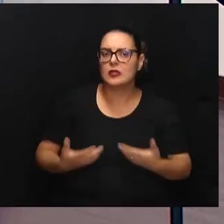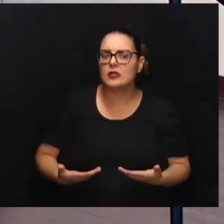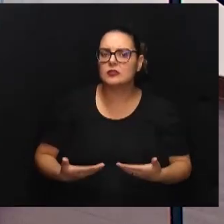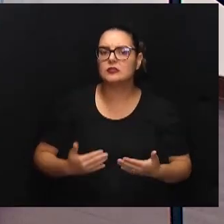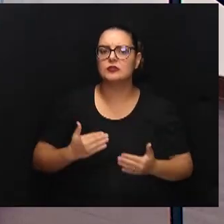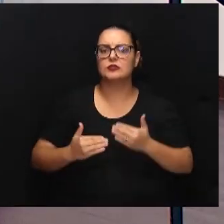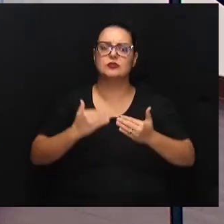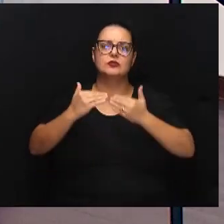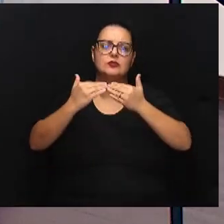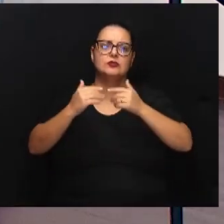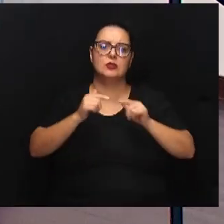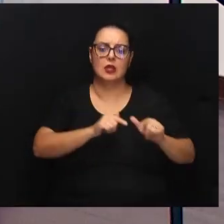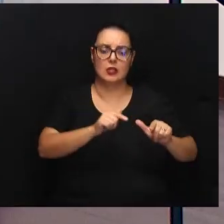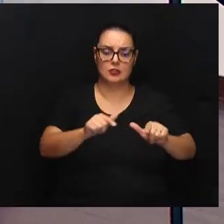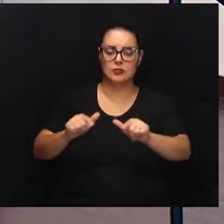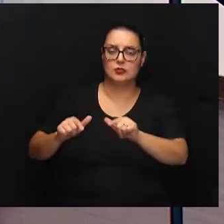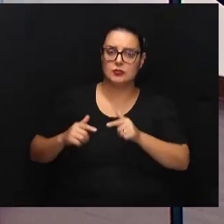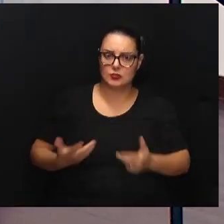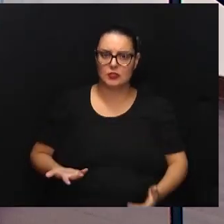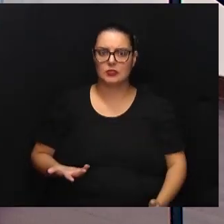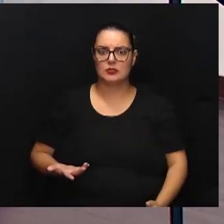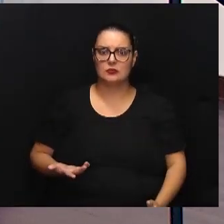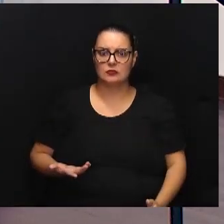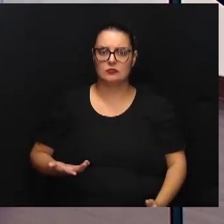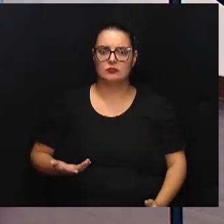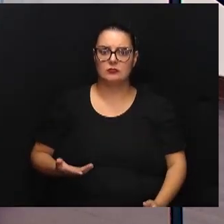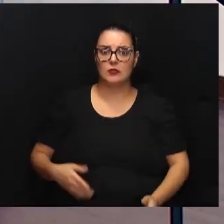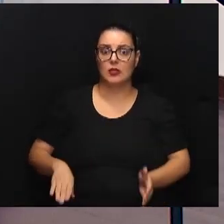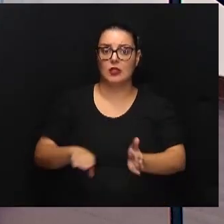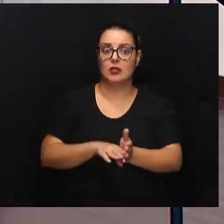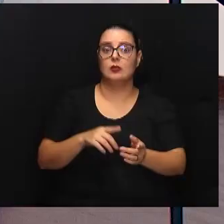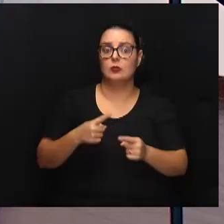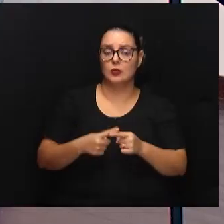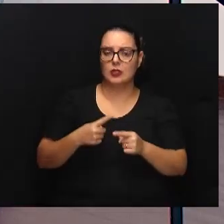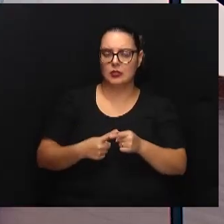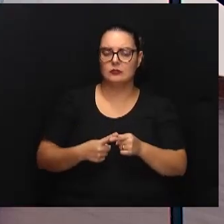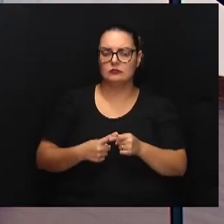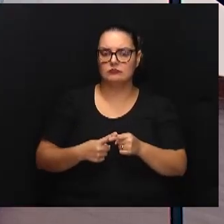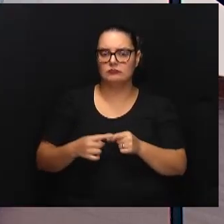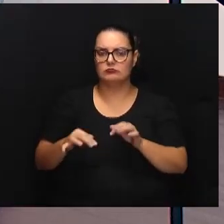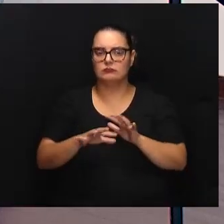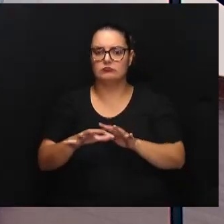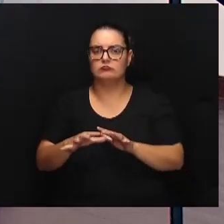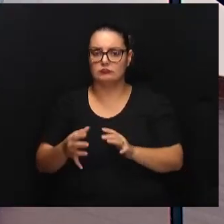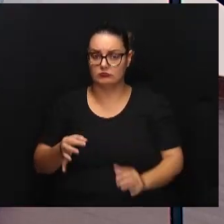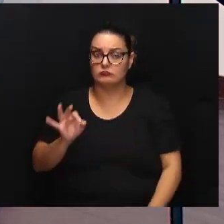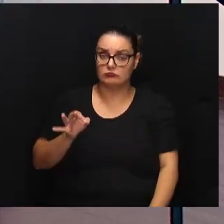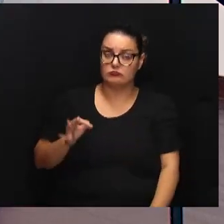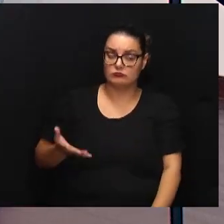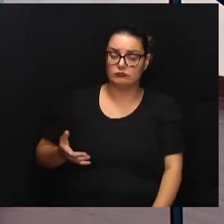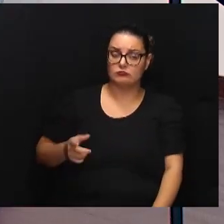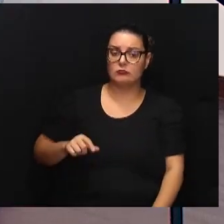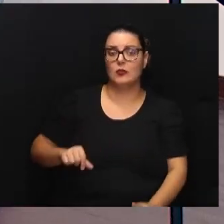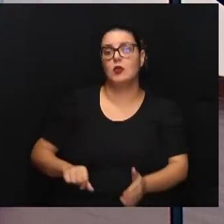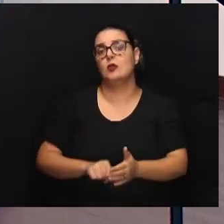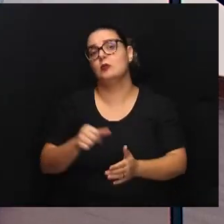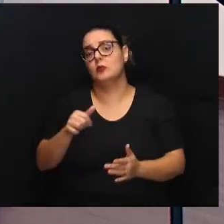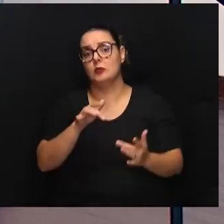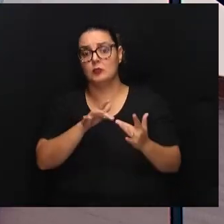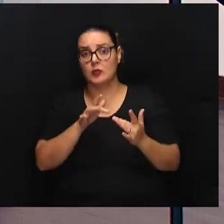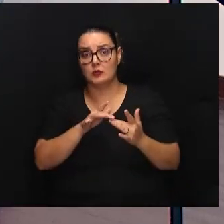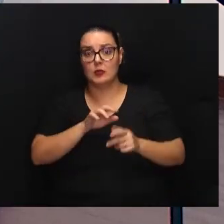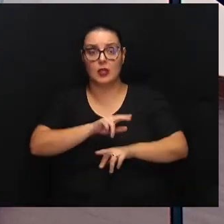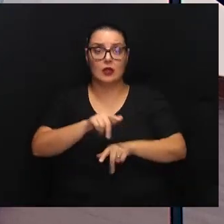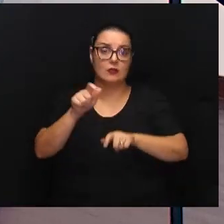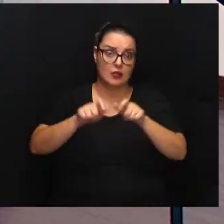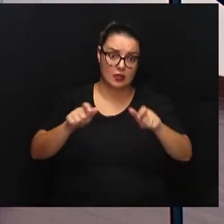vem muito porque as paradas LGBTs, elas certamente é o primeiro contato que muitas pessoas, e principalmente nas